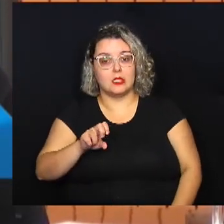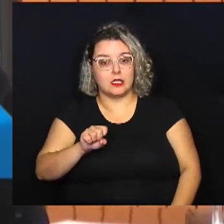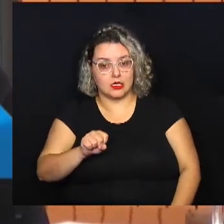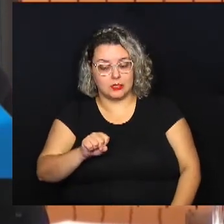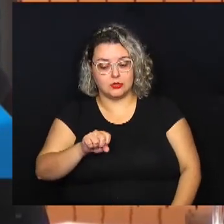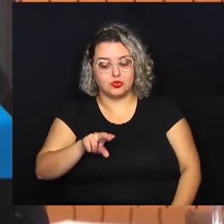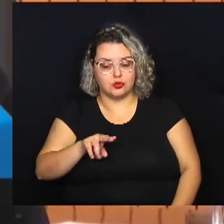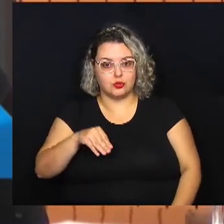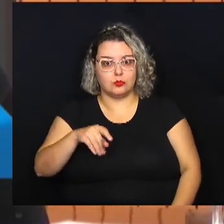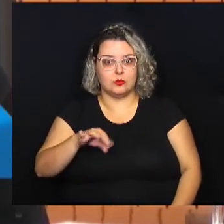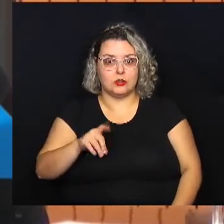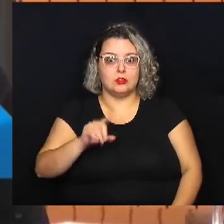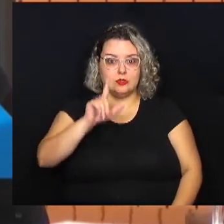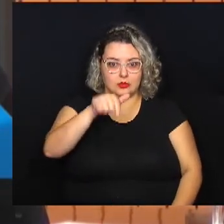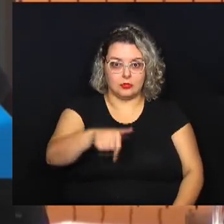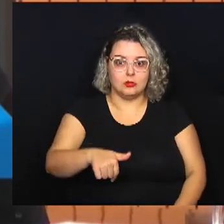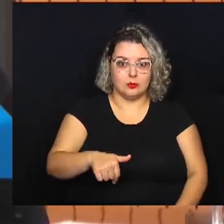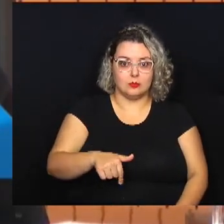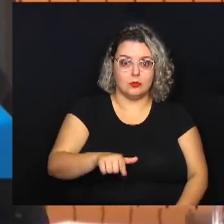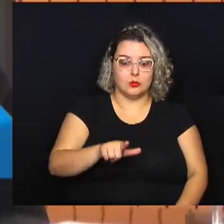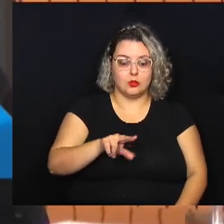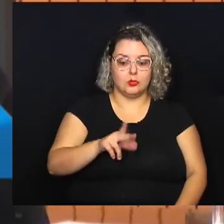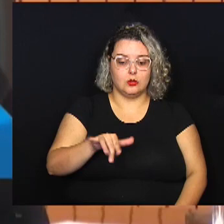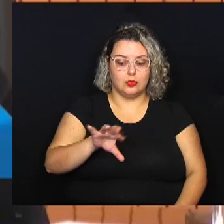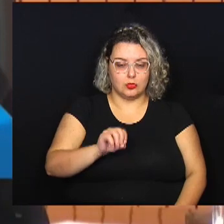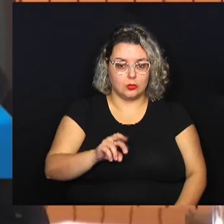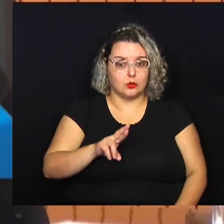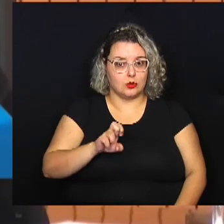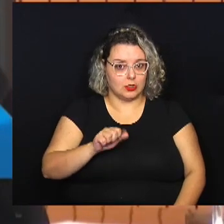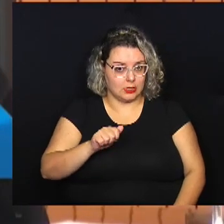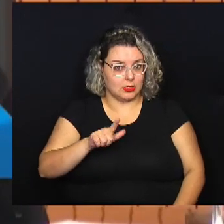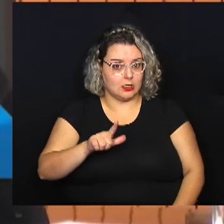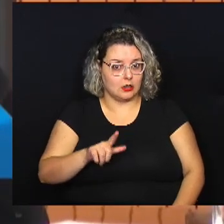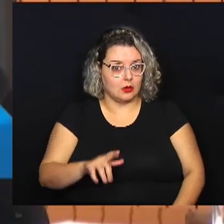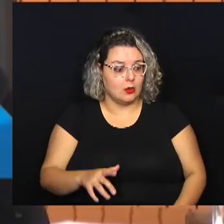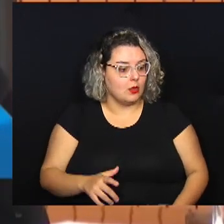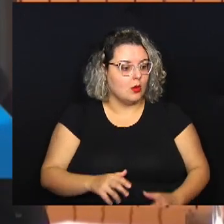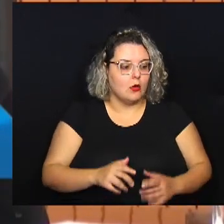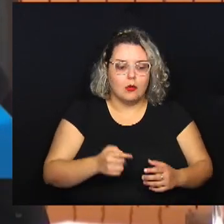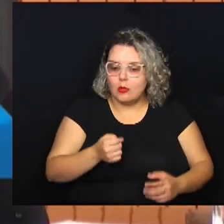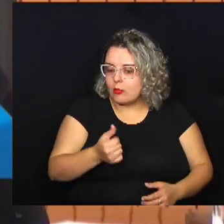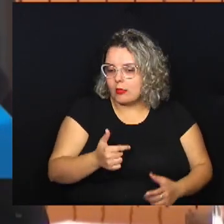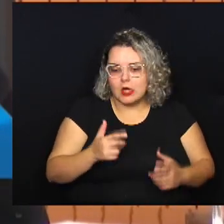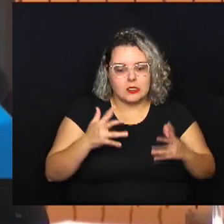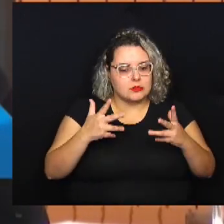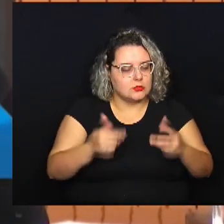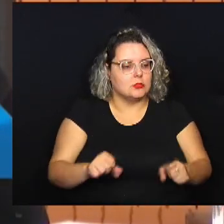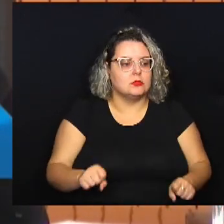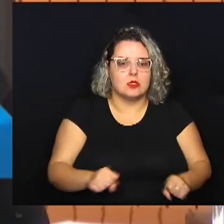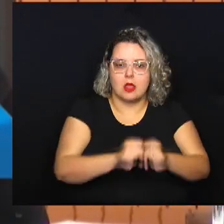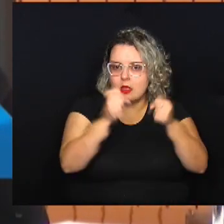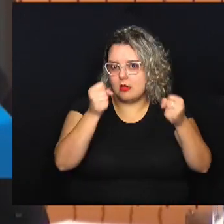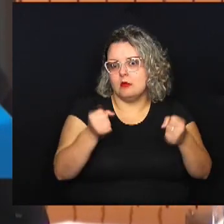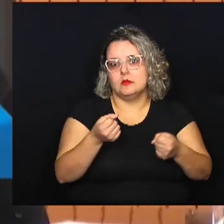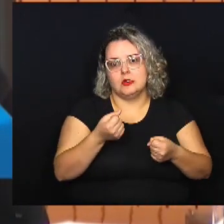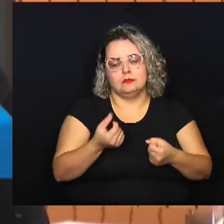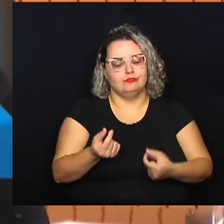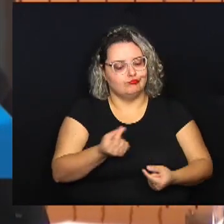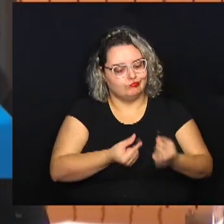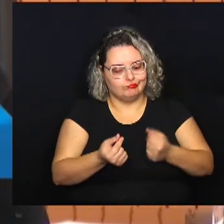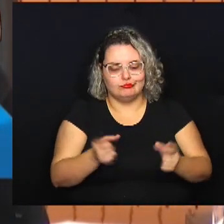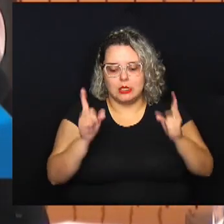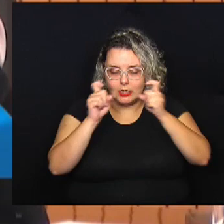o lucro real, praticamente todos quebram. Sim. Todos passam uma certa dificuldade. Eu